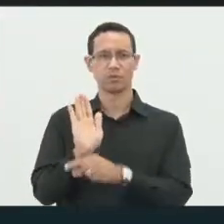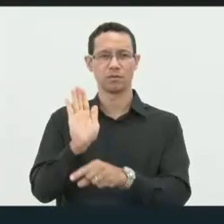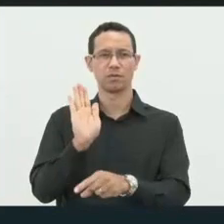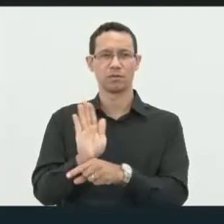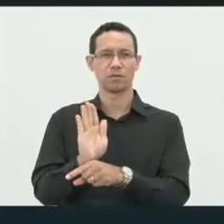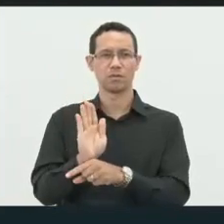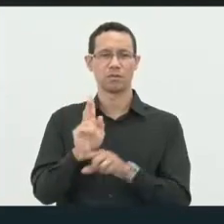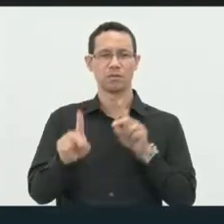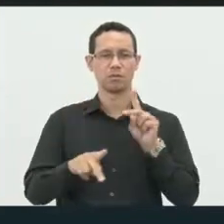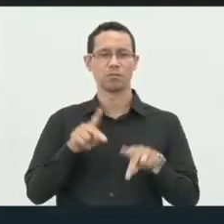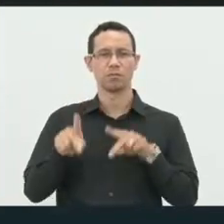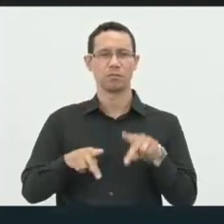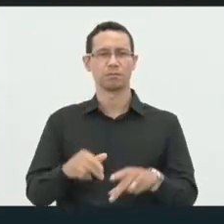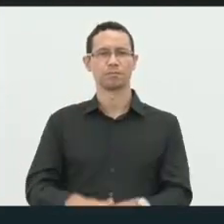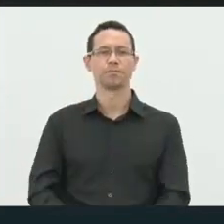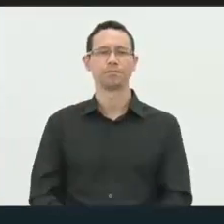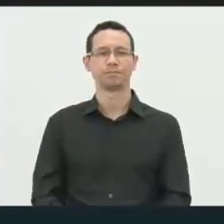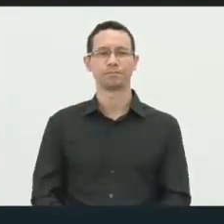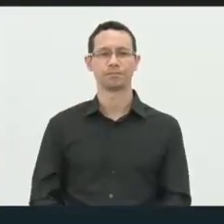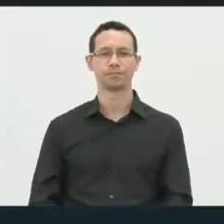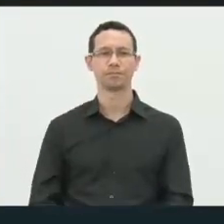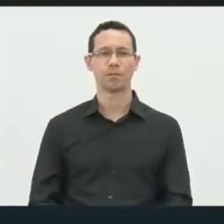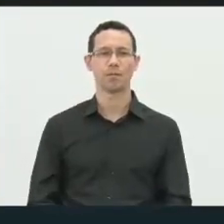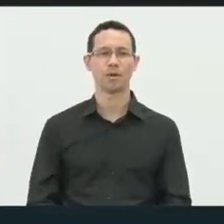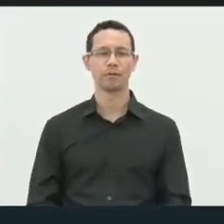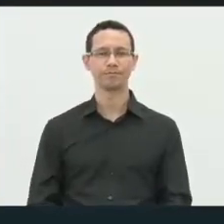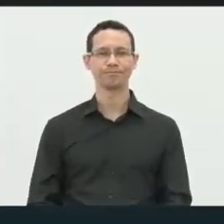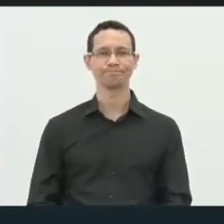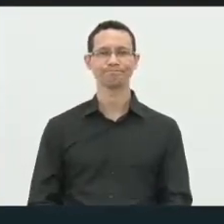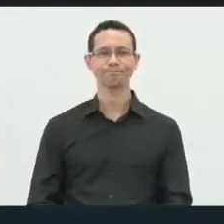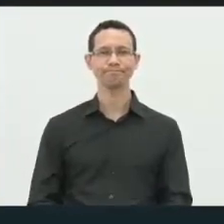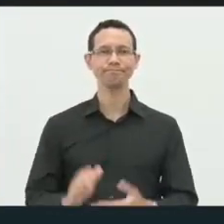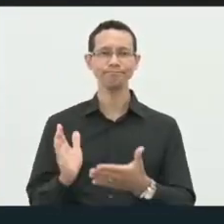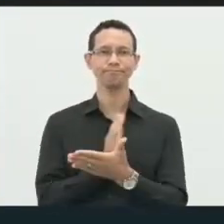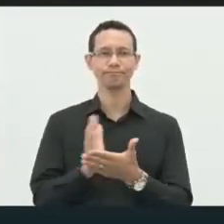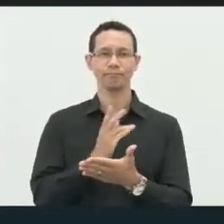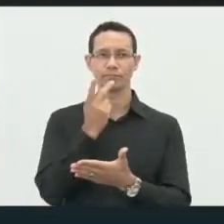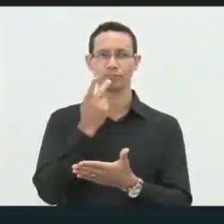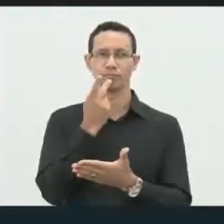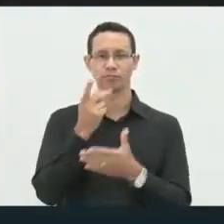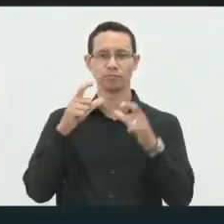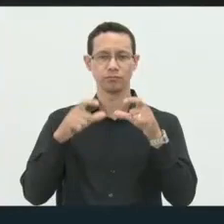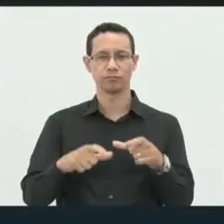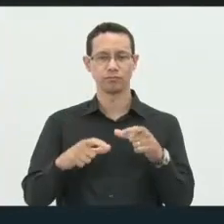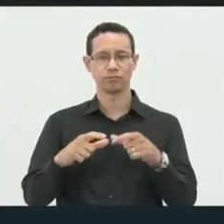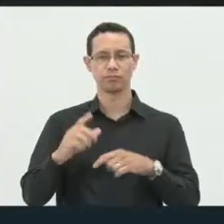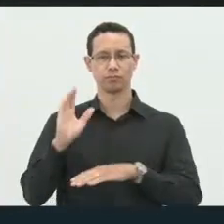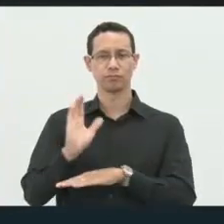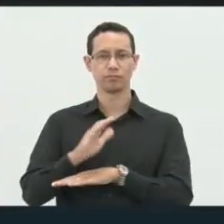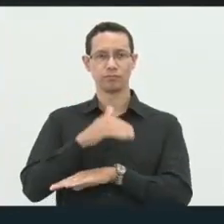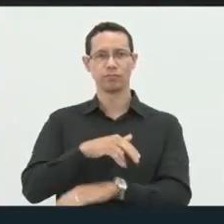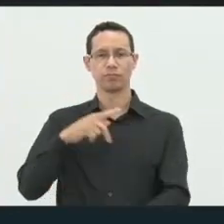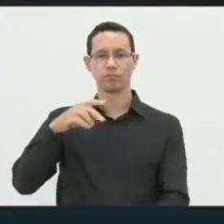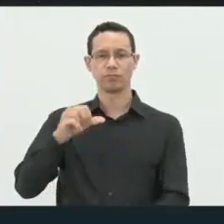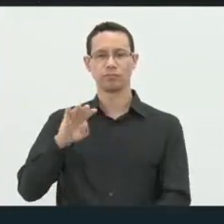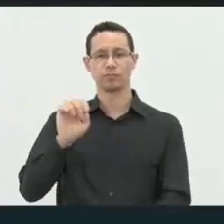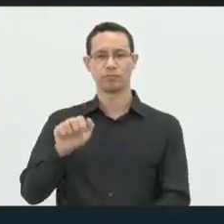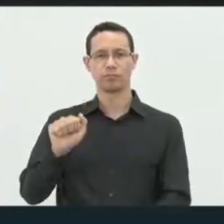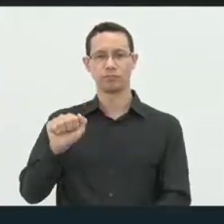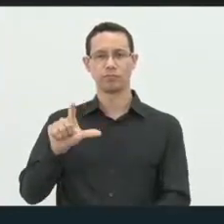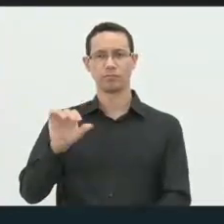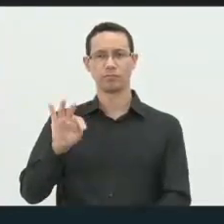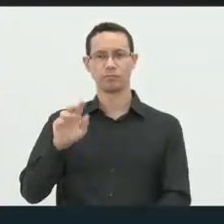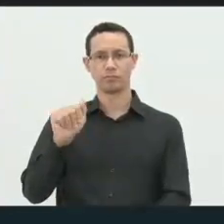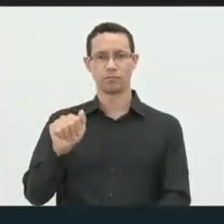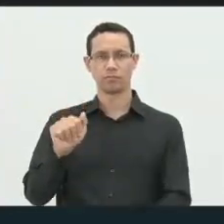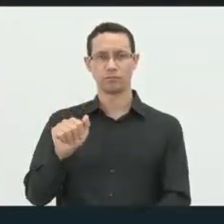também foi citado aqui por alguns colegas a região do Ponte Alta a UBS do Ponte Alta é uma das UBS